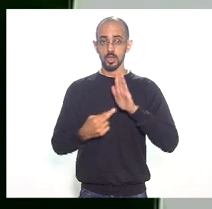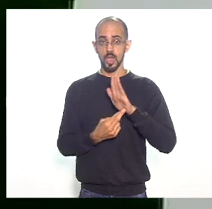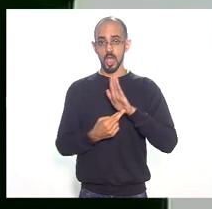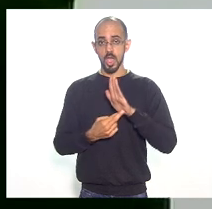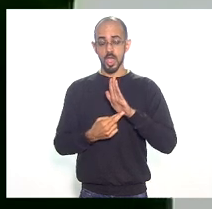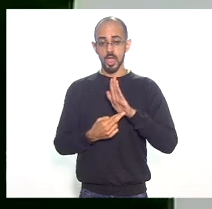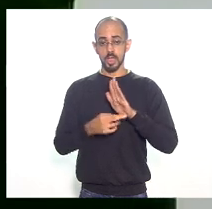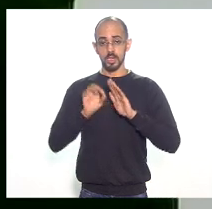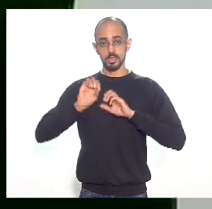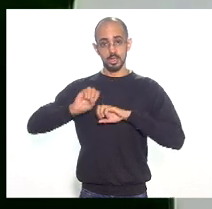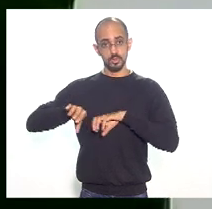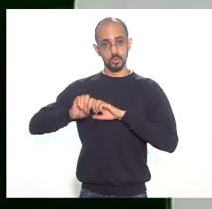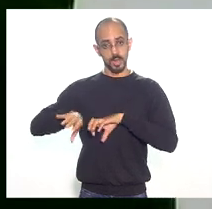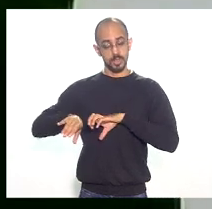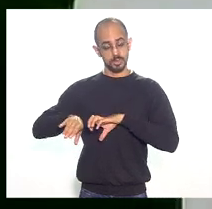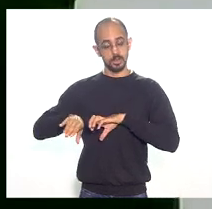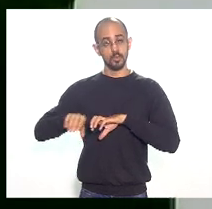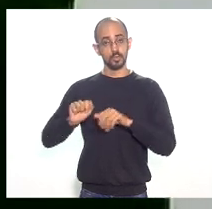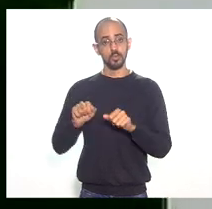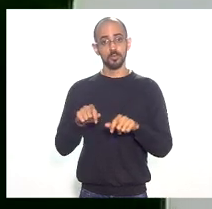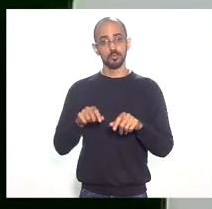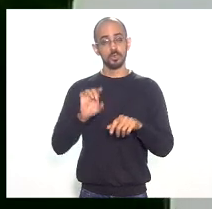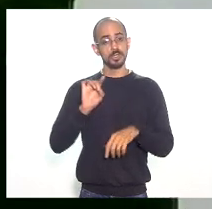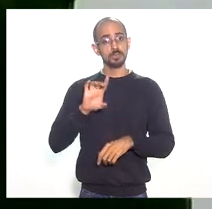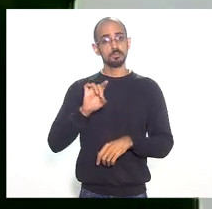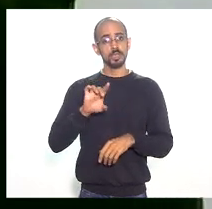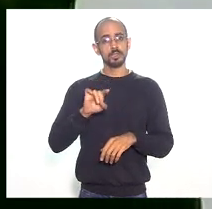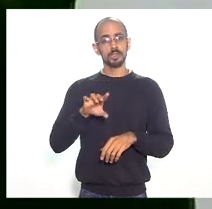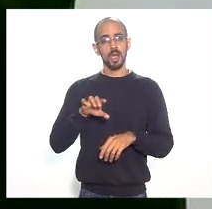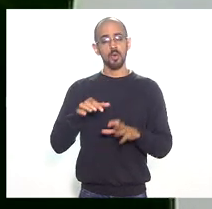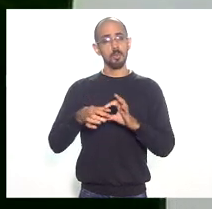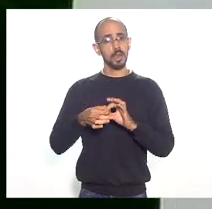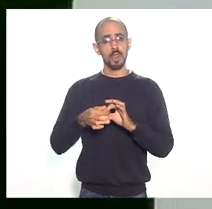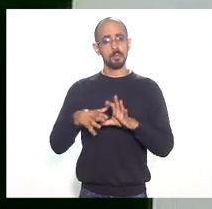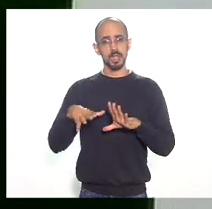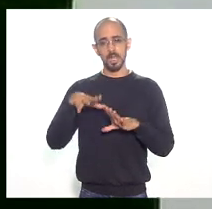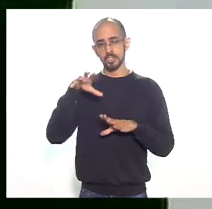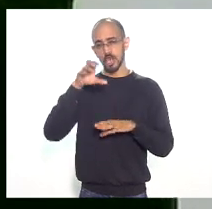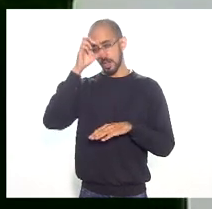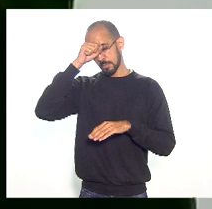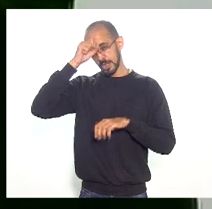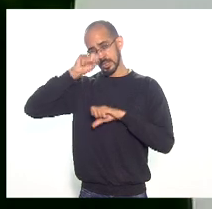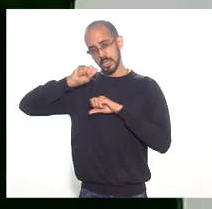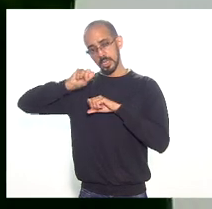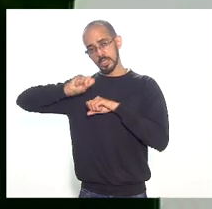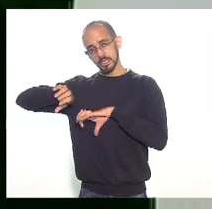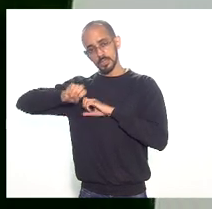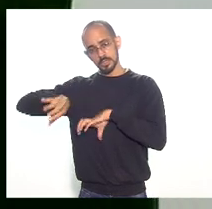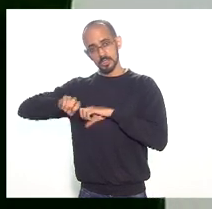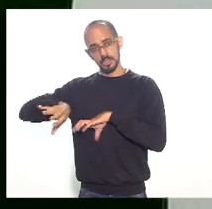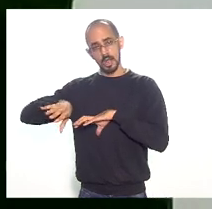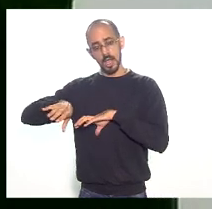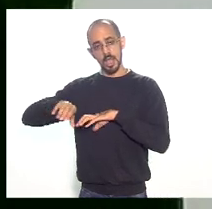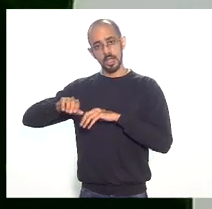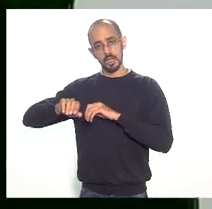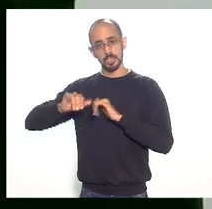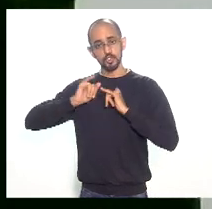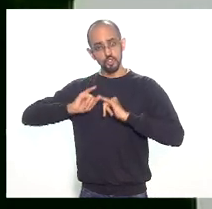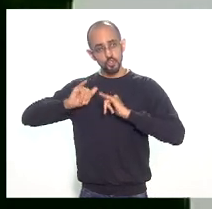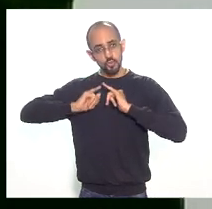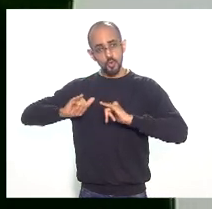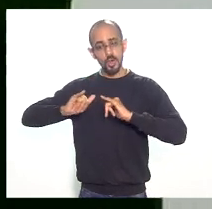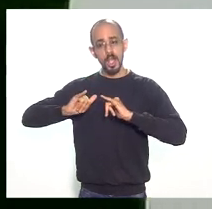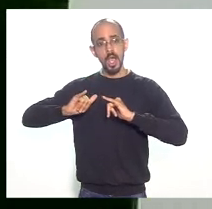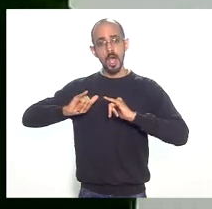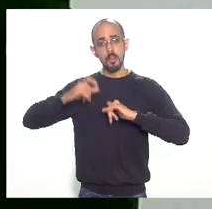educação nacional, em especial, quanto à liberdade de aprender, ensinar, pesquisar e divulgar o pensamento, a arte e o